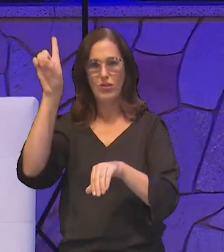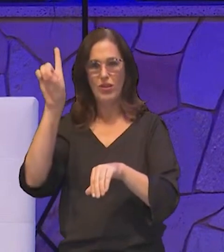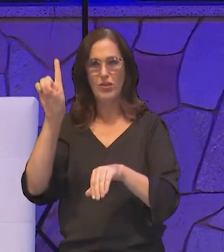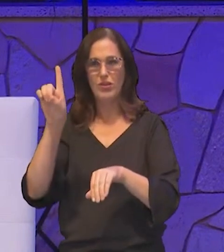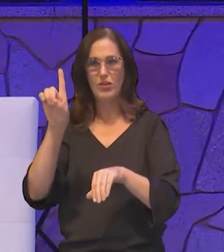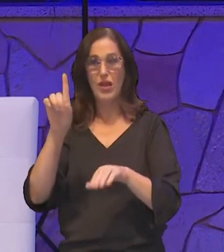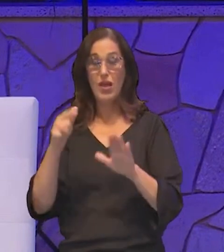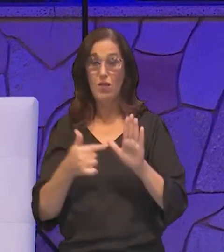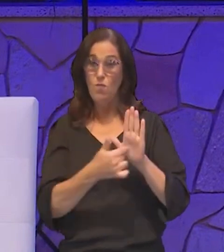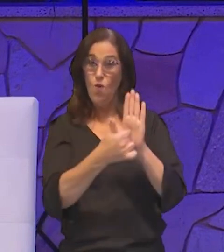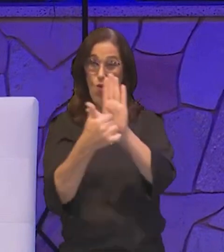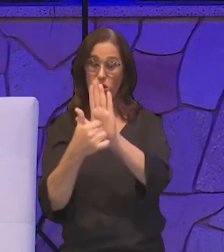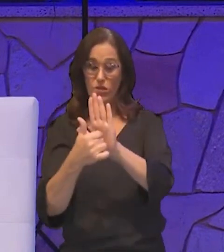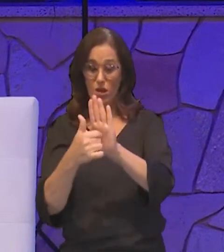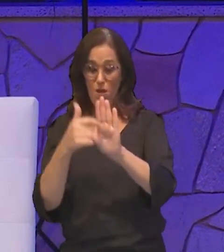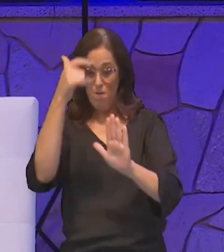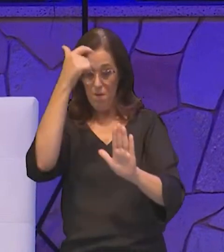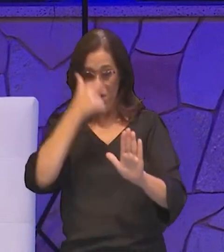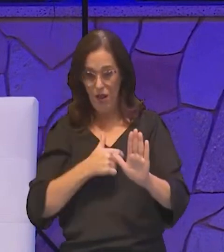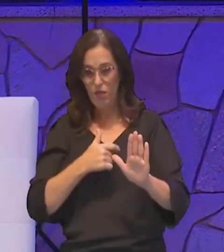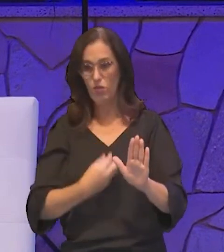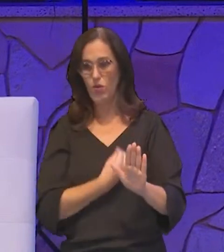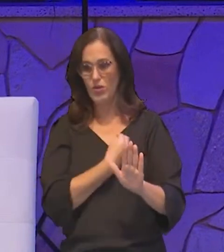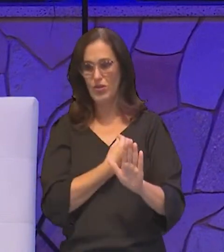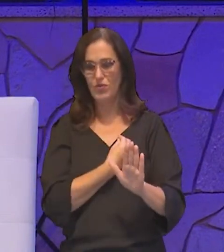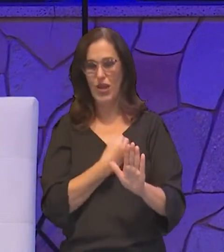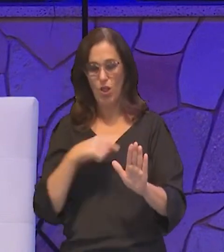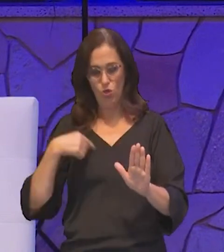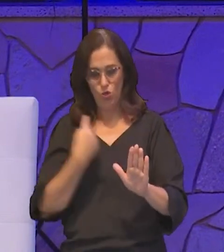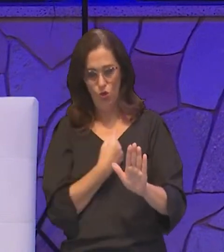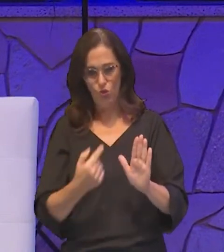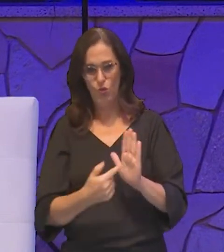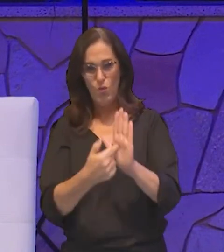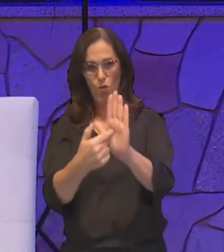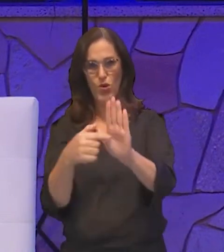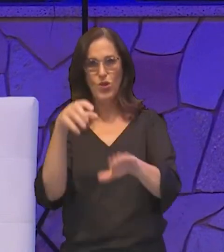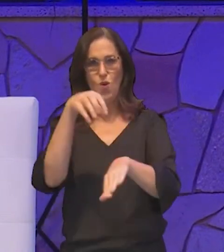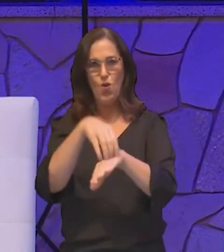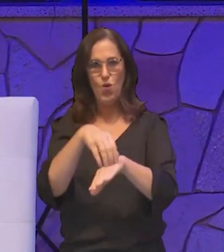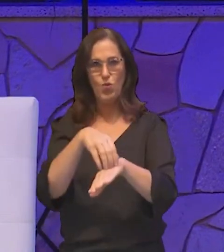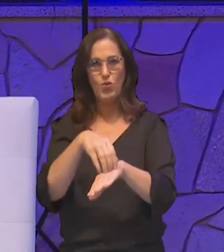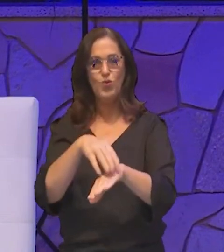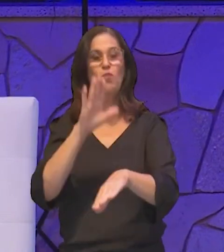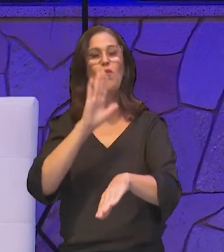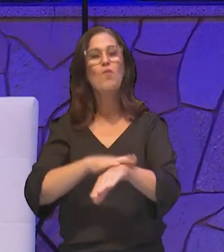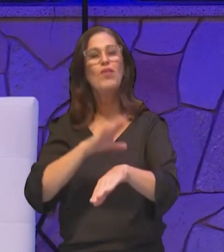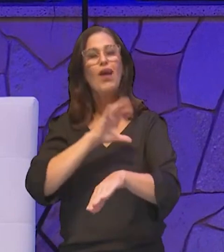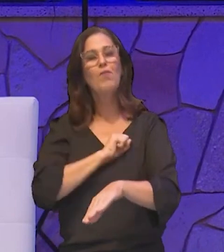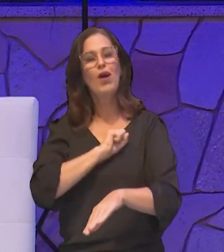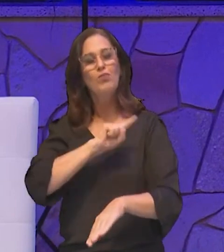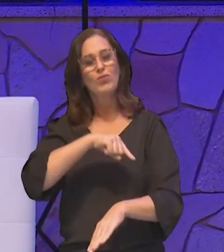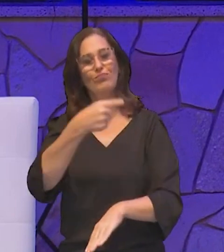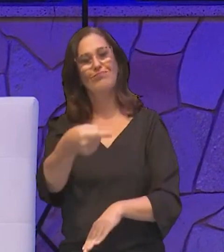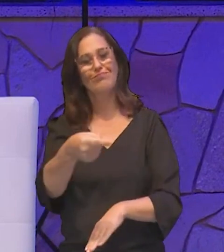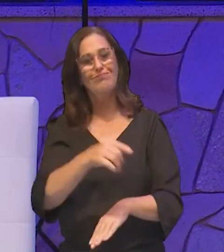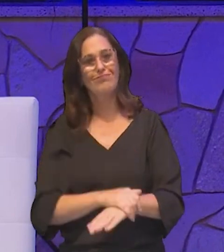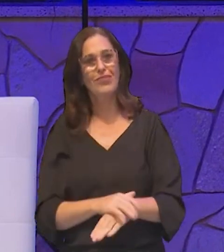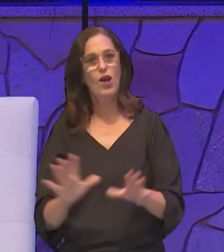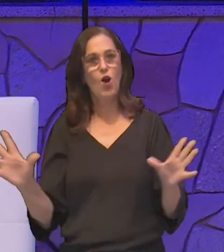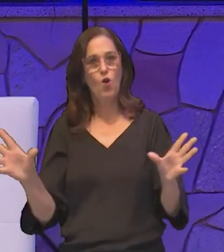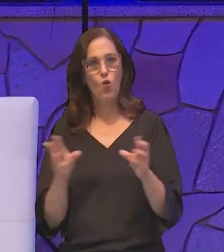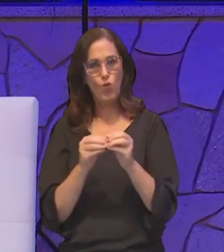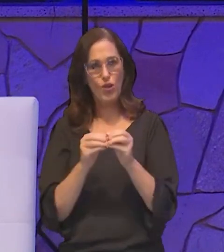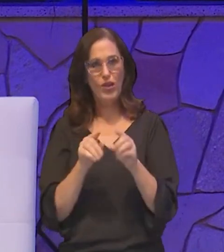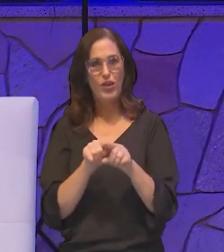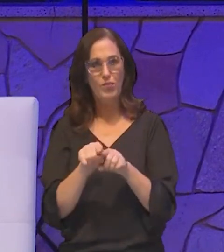pela nossa vida, e a nossa vida manifesta o reino de Deus quando amamos ao próximo. Para concluir,